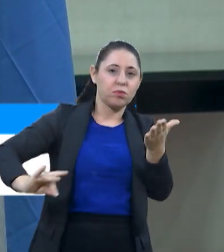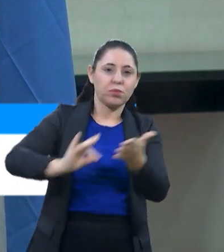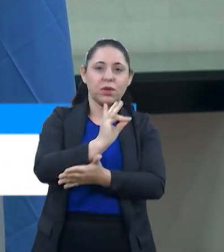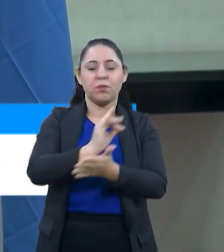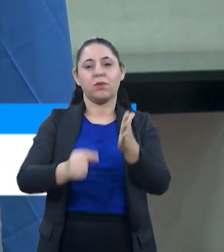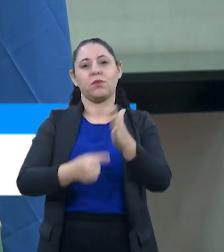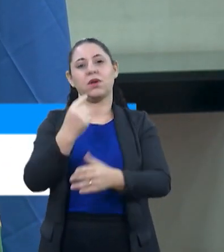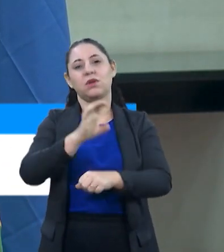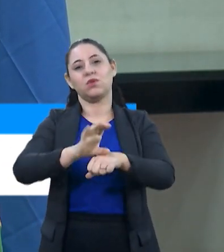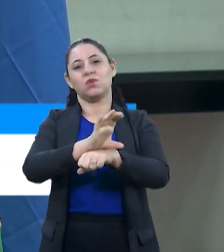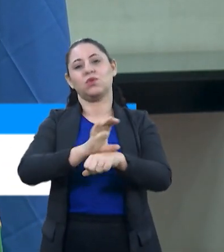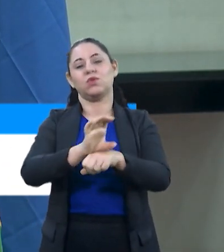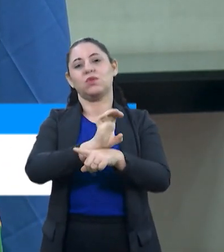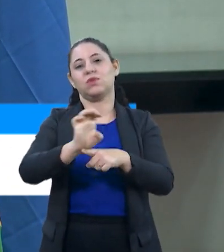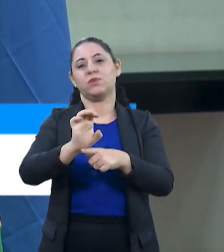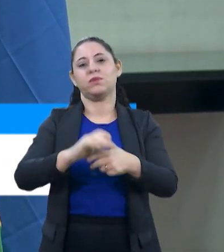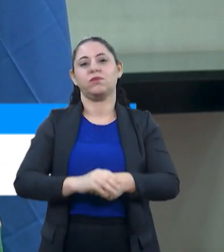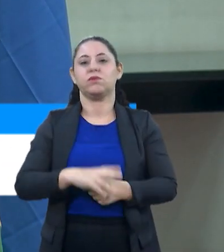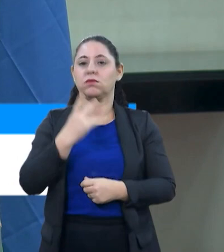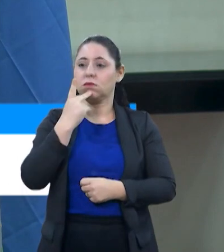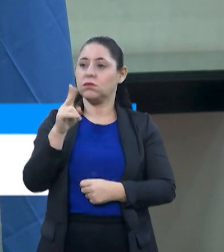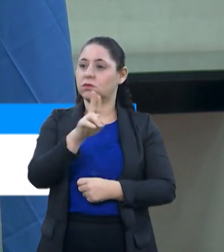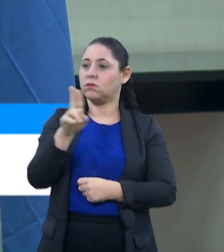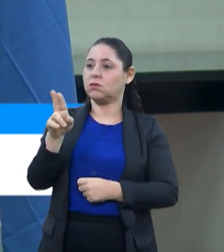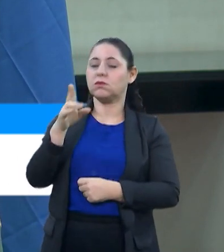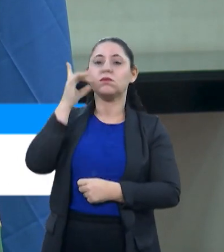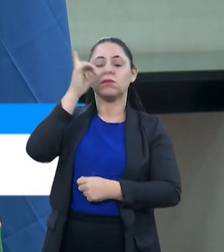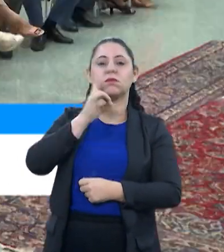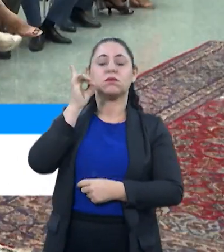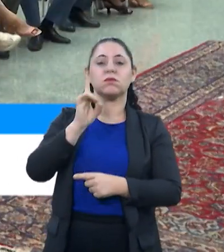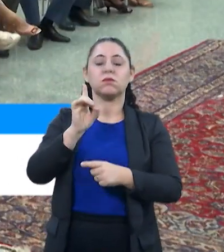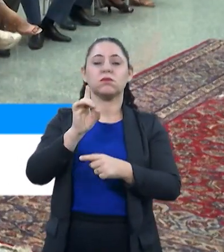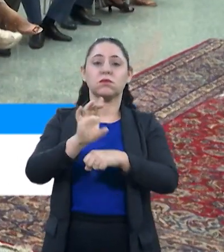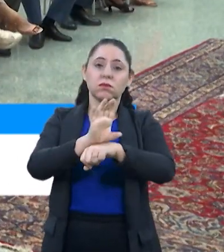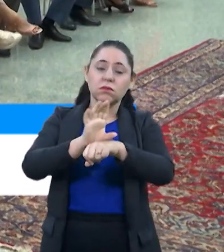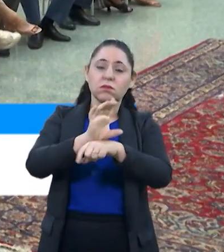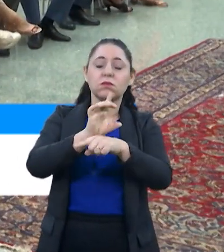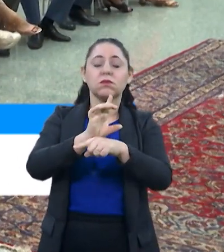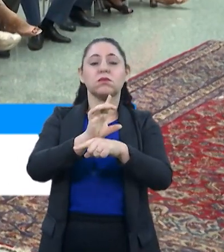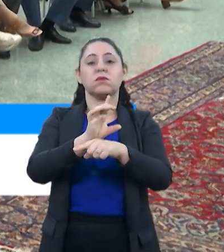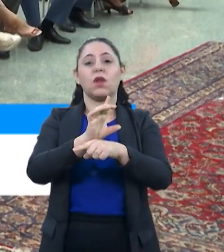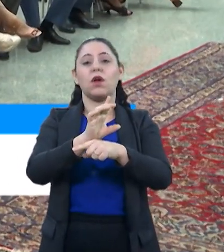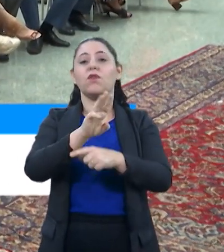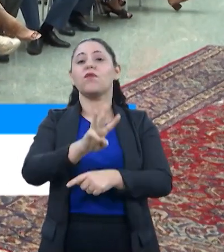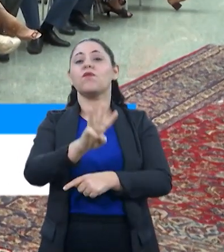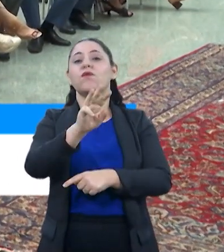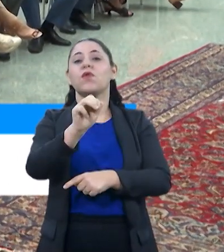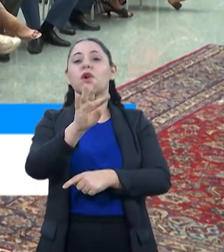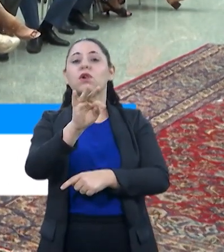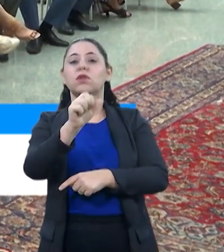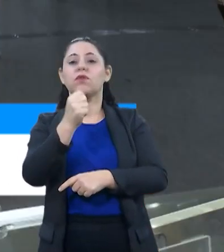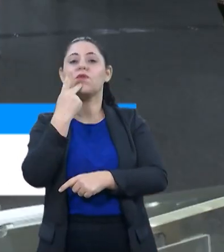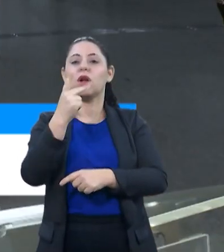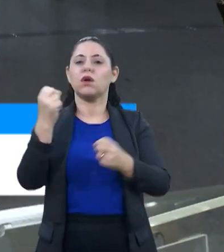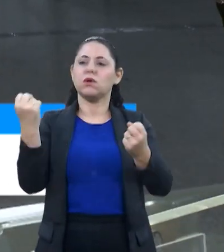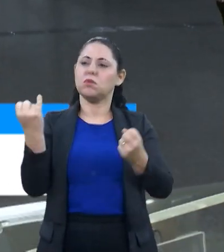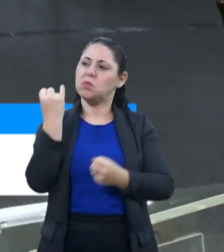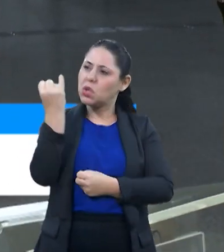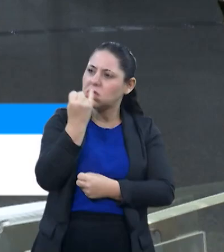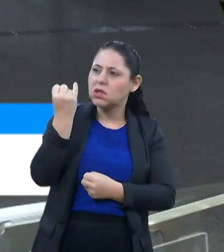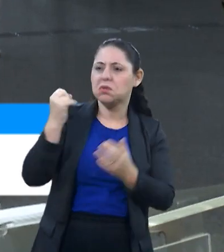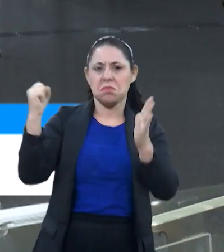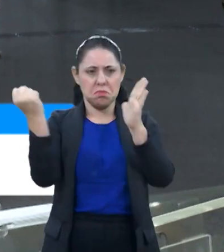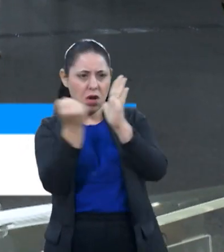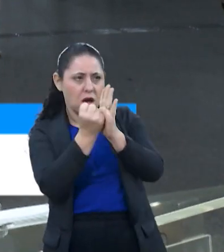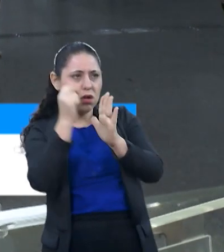os 45 anos da promulgação da primeira Constituição. Falando em nome dos deputados constituintes, Walter